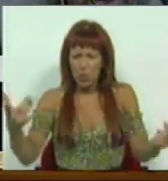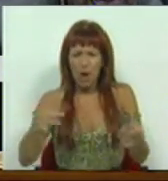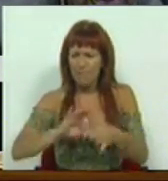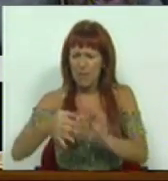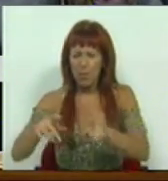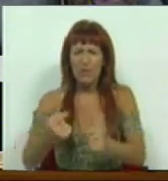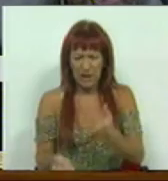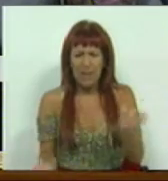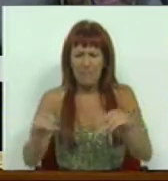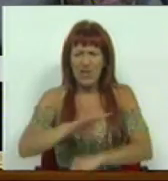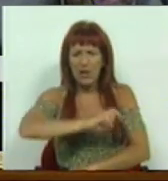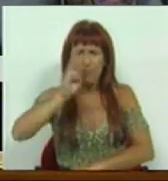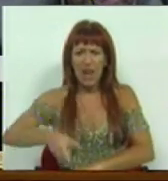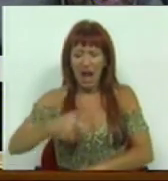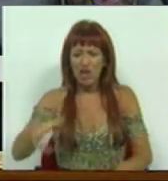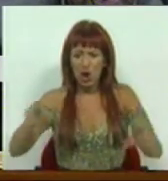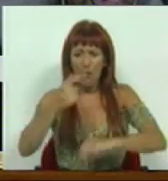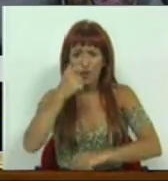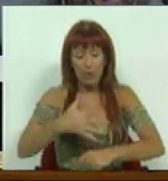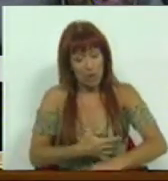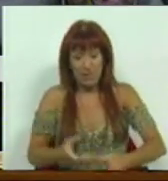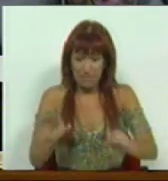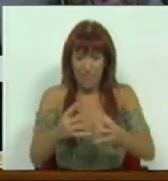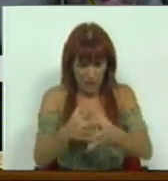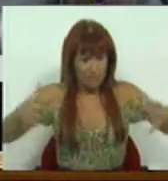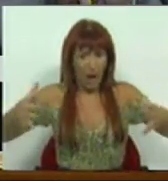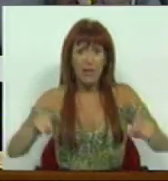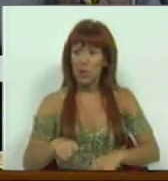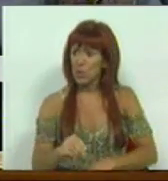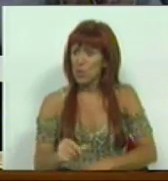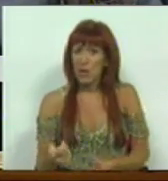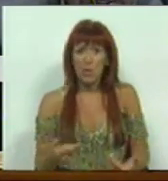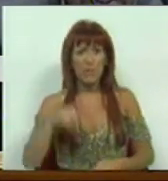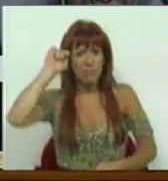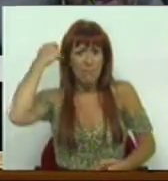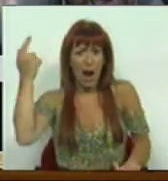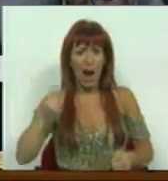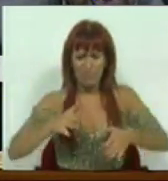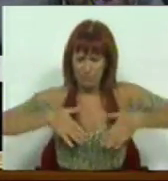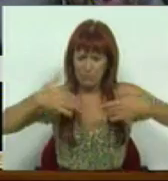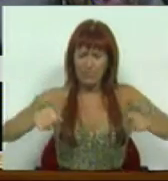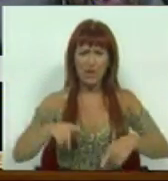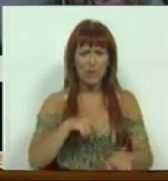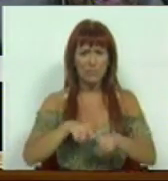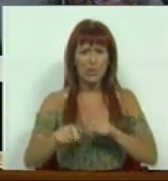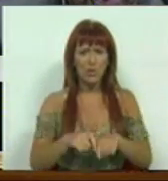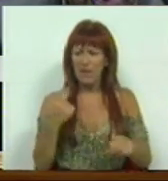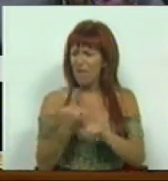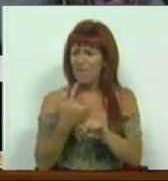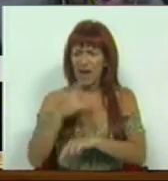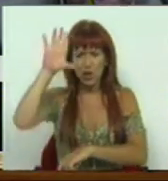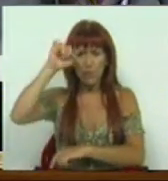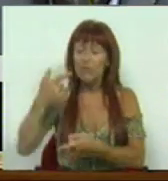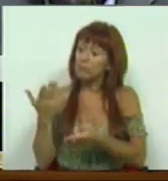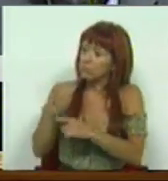criar mais milhares de novas pessoas desempregadas numa região vítima do abandono das políticas de sucessivos